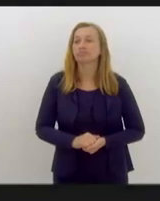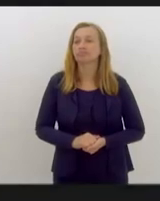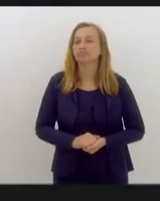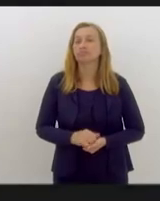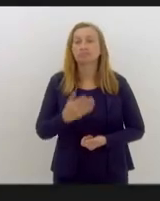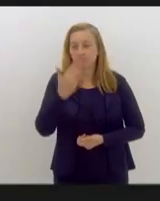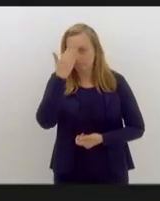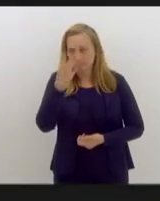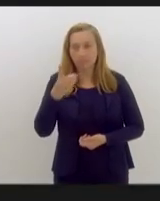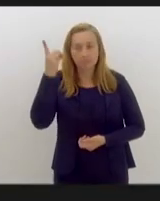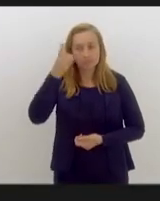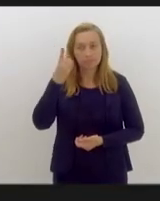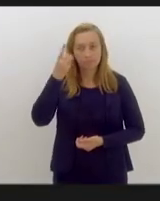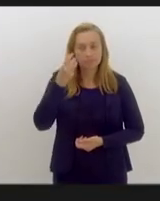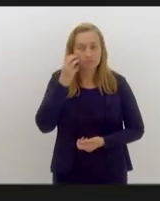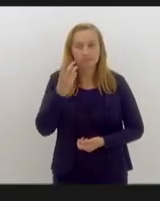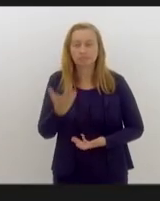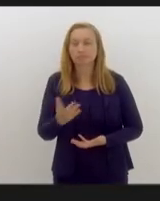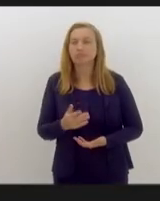Obrigado, deputado Waldeck. Exatamente. Então,